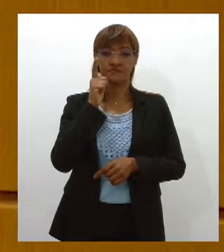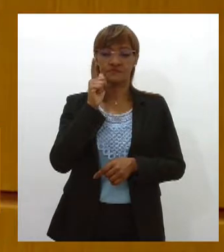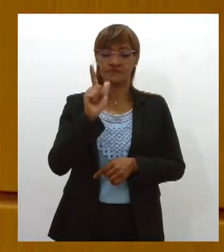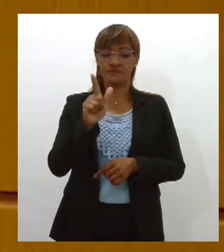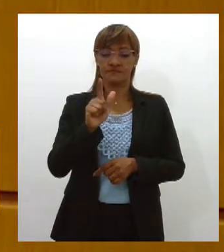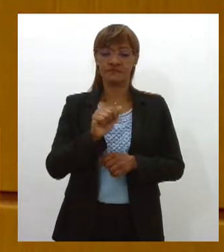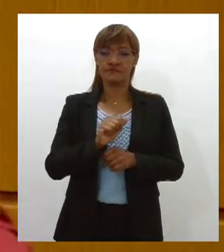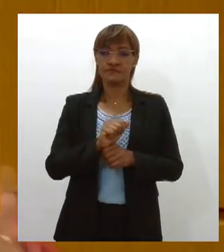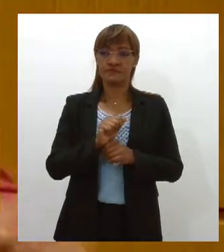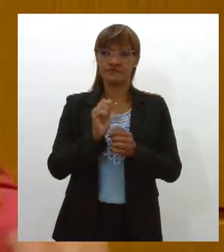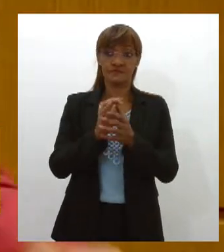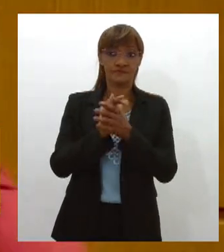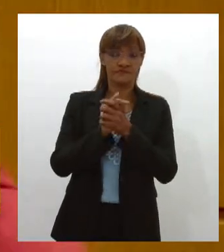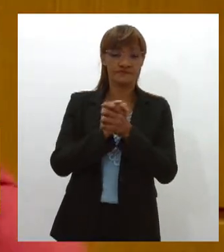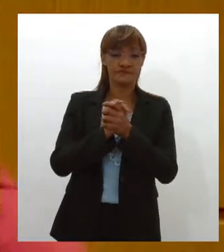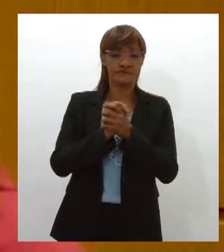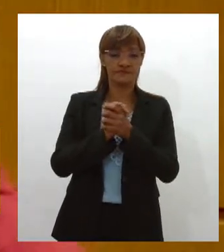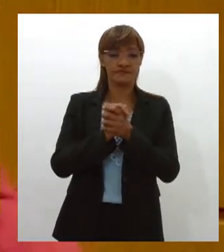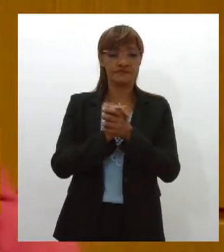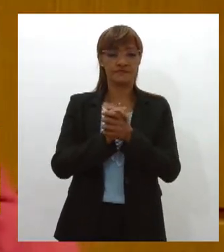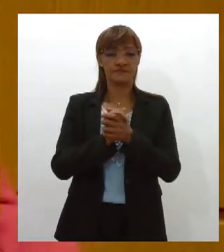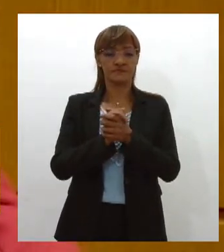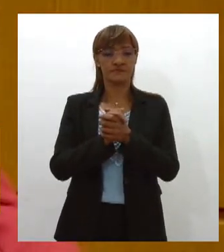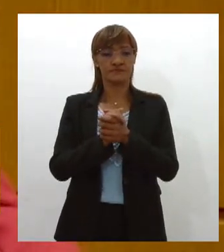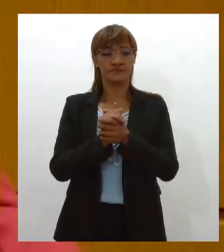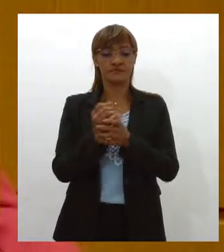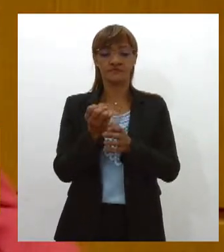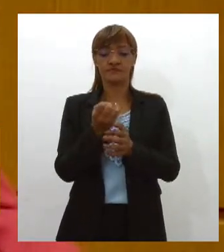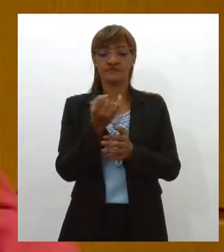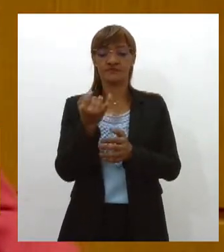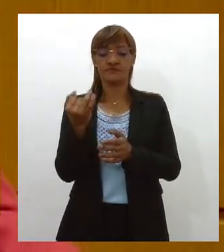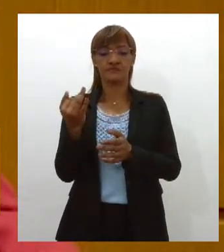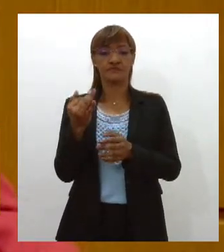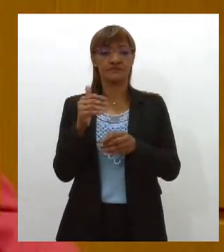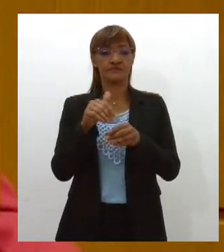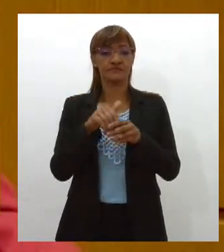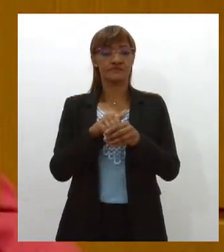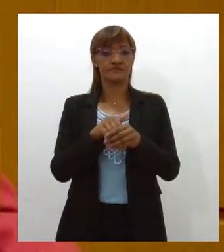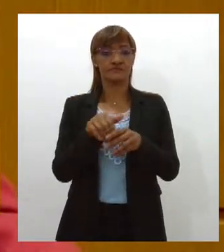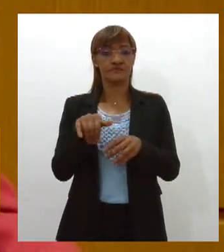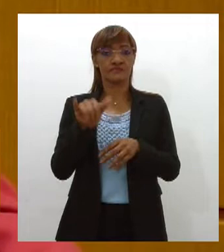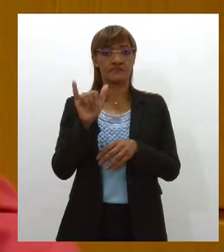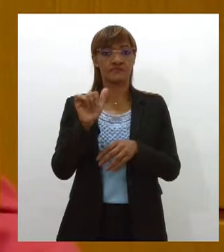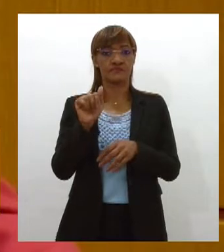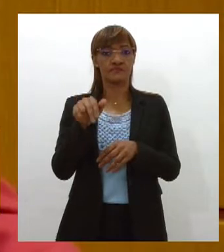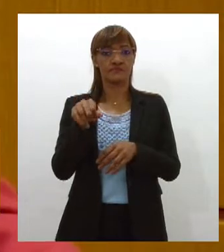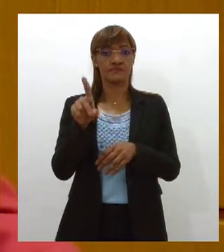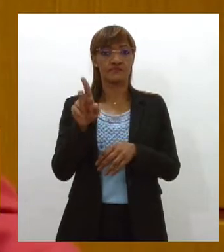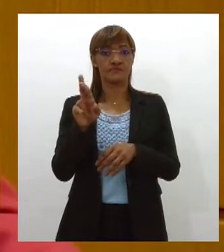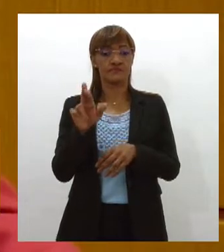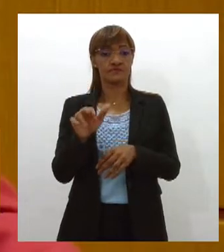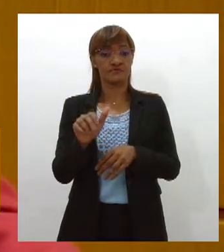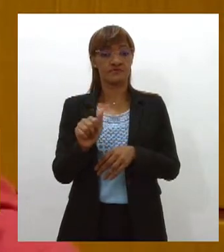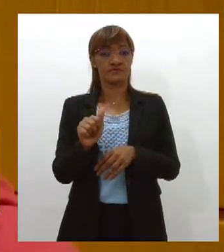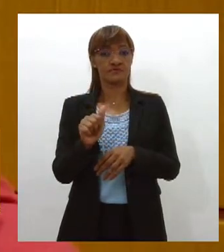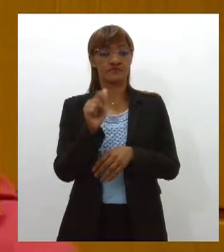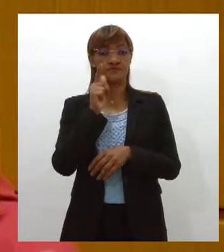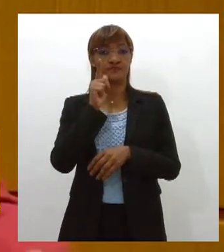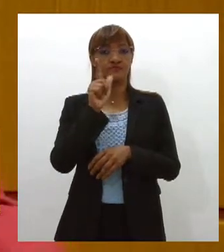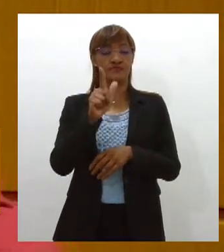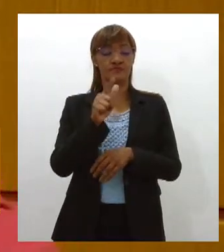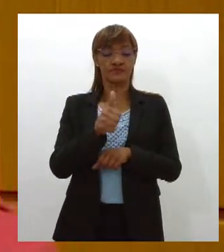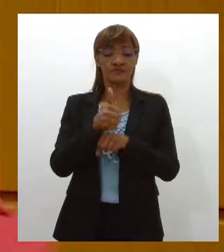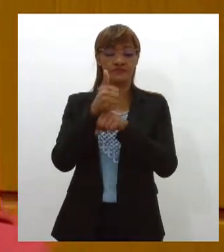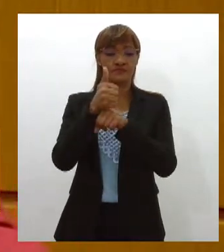parabenizar a votação expressiva da Iandra, que foi a primeira colocada. Parabéns também ao seu